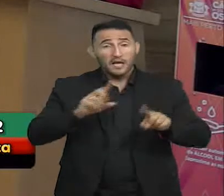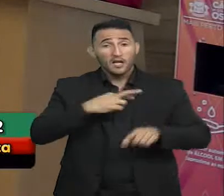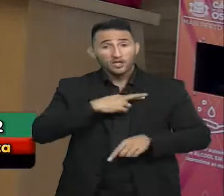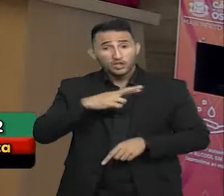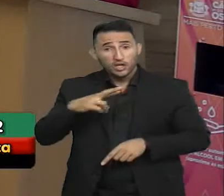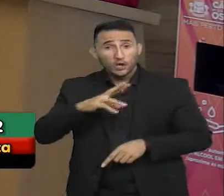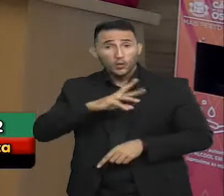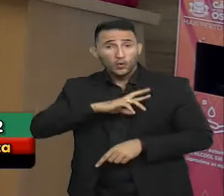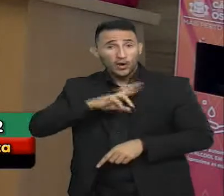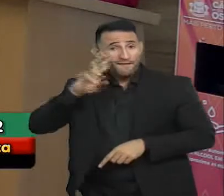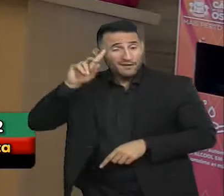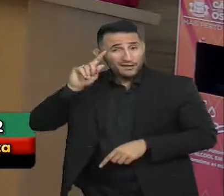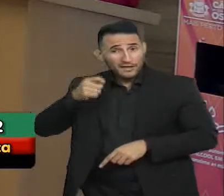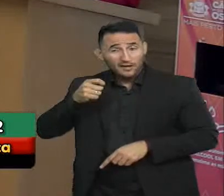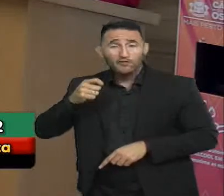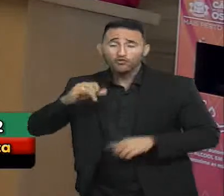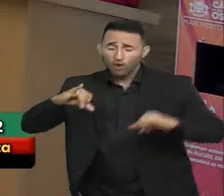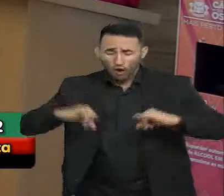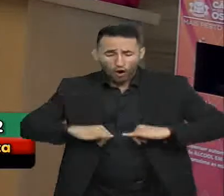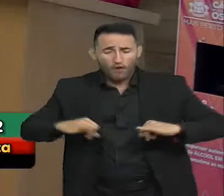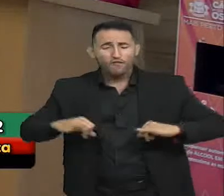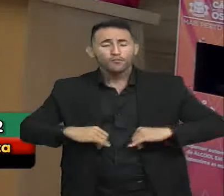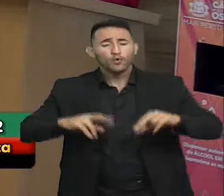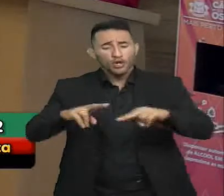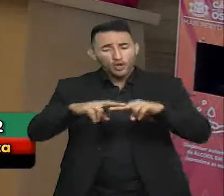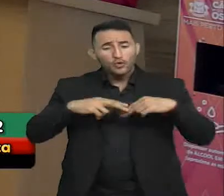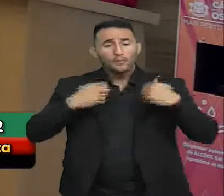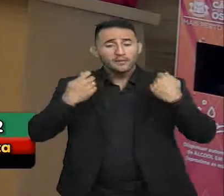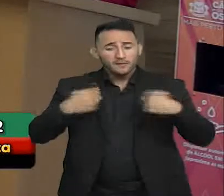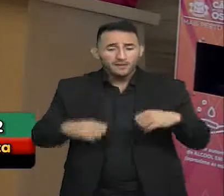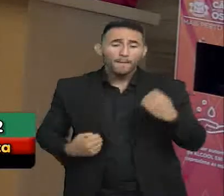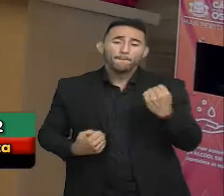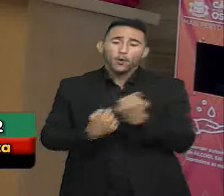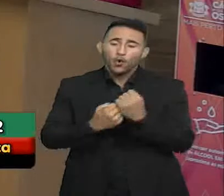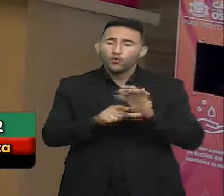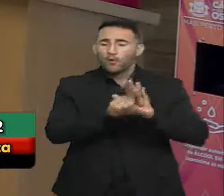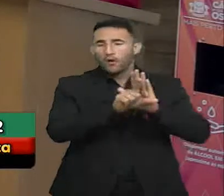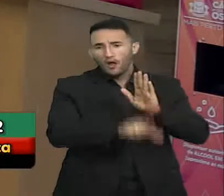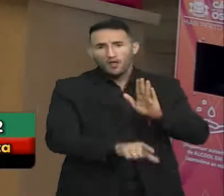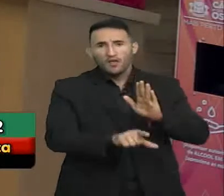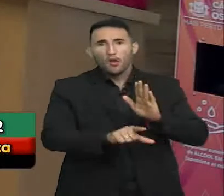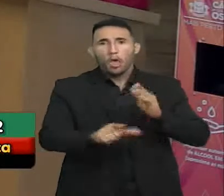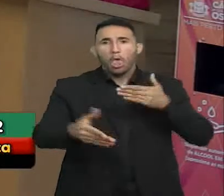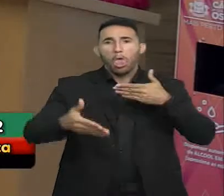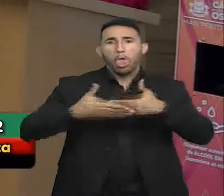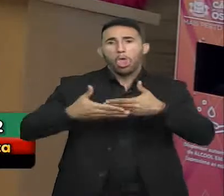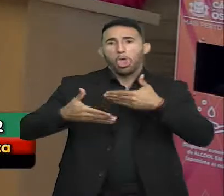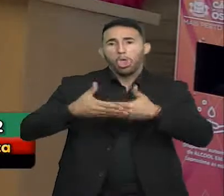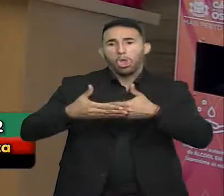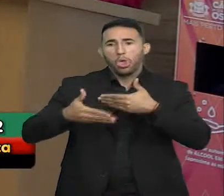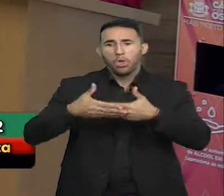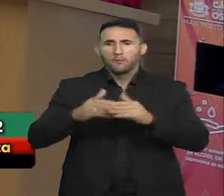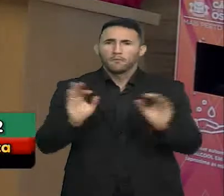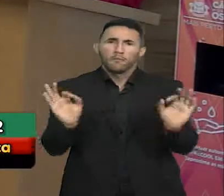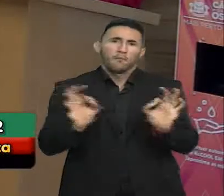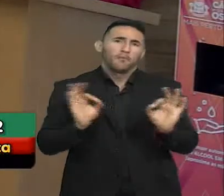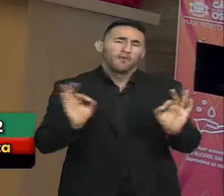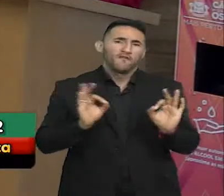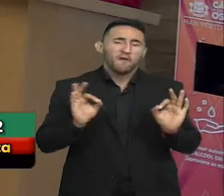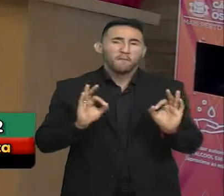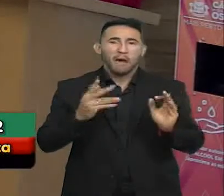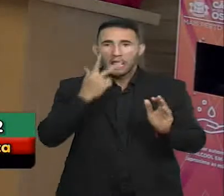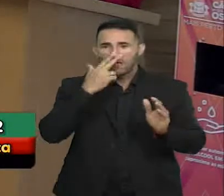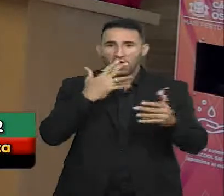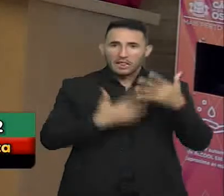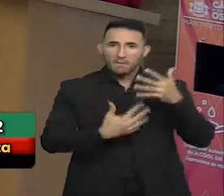legalização, legitimação. Nós não vamos cristalizar porque nós estamos junto com outros segmentos.